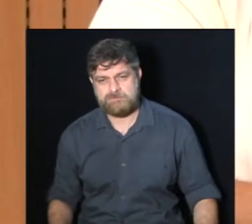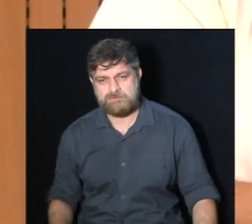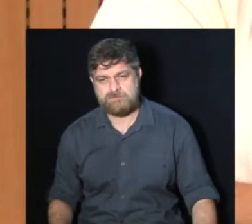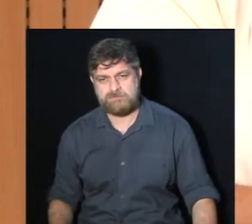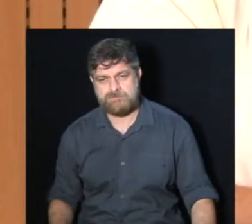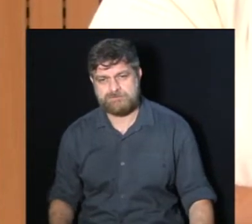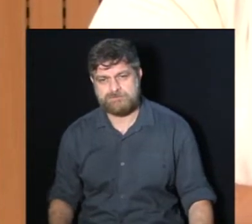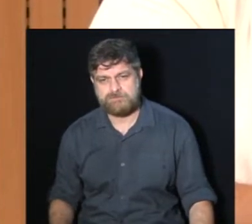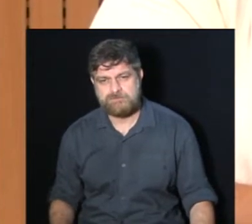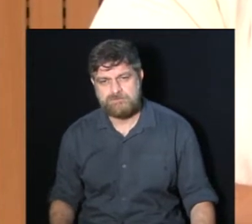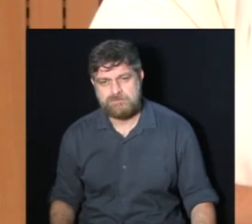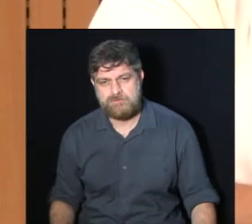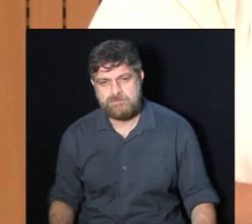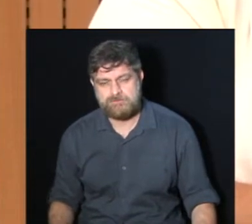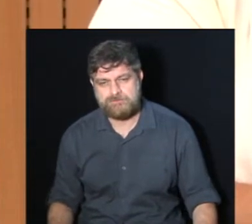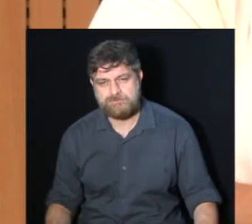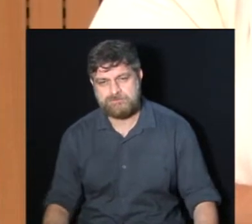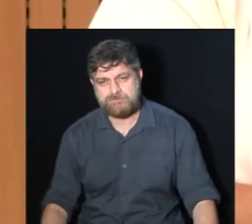assistente, né?